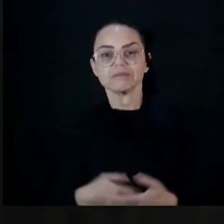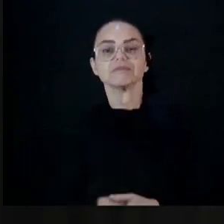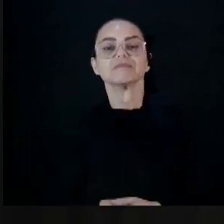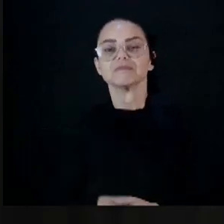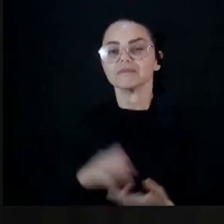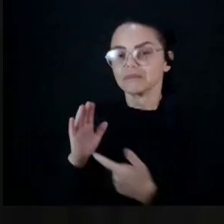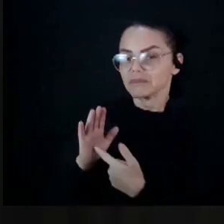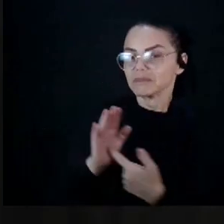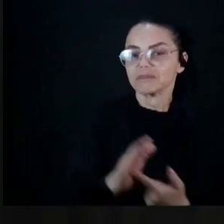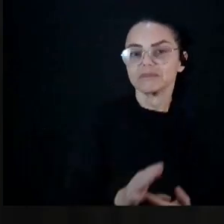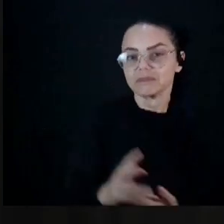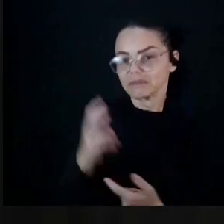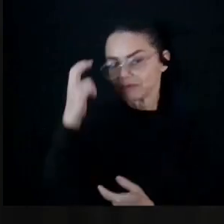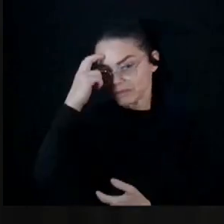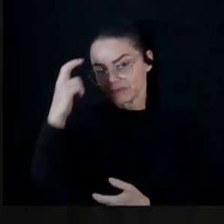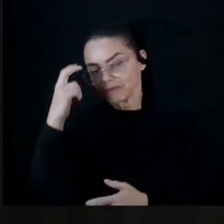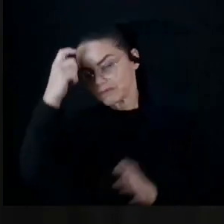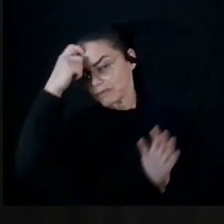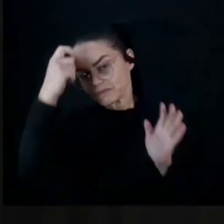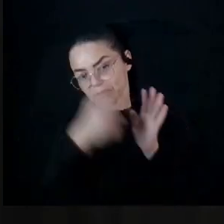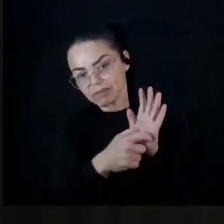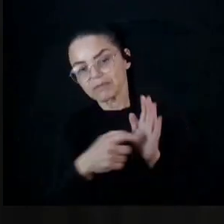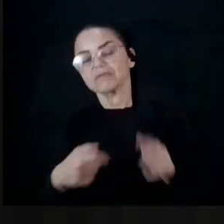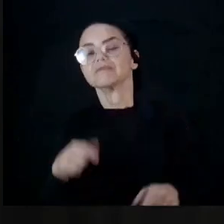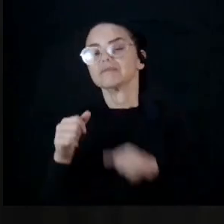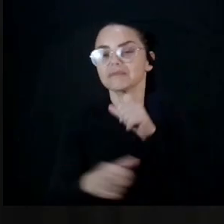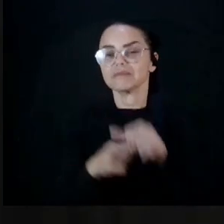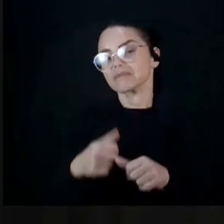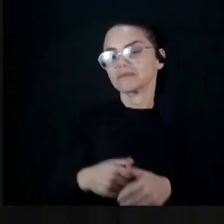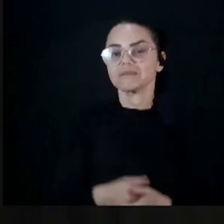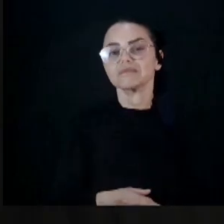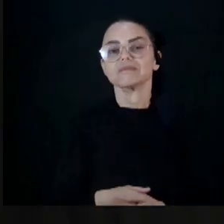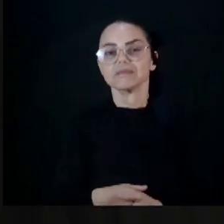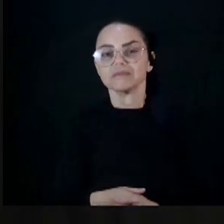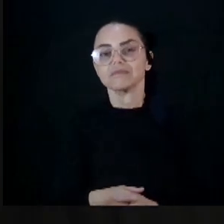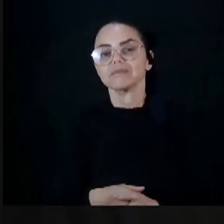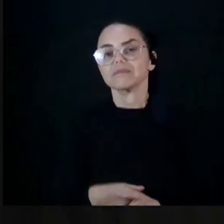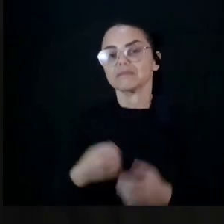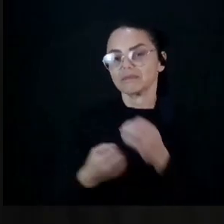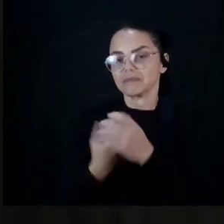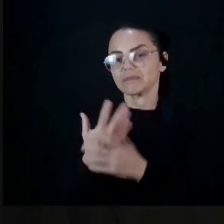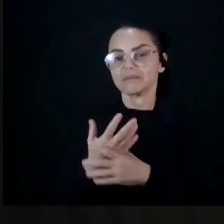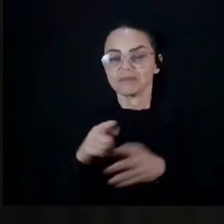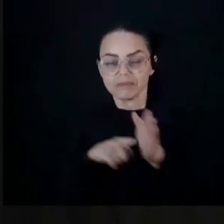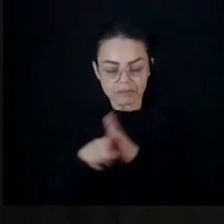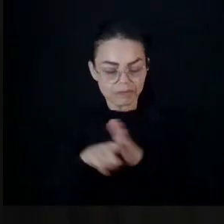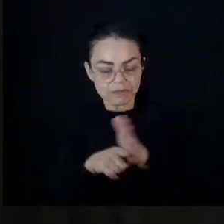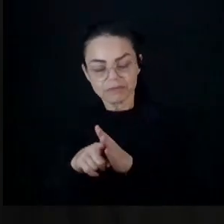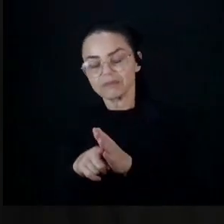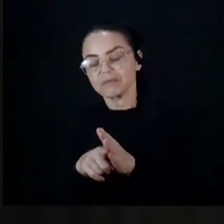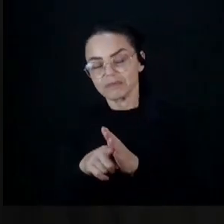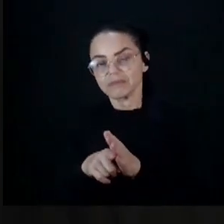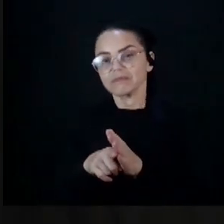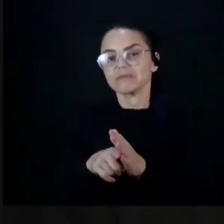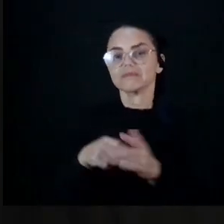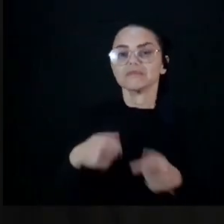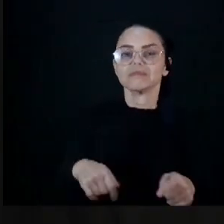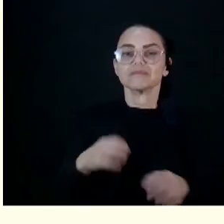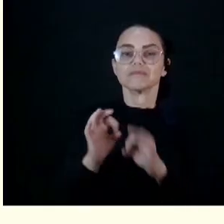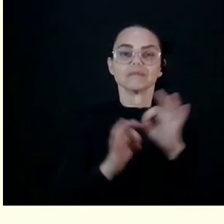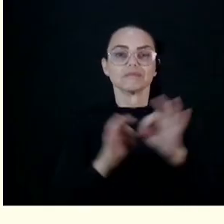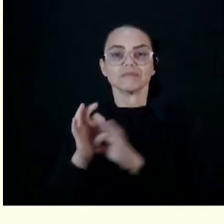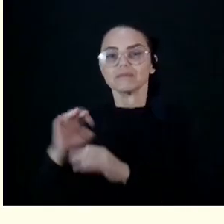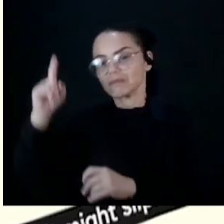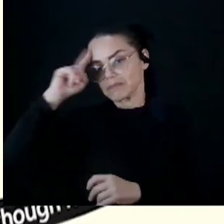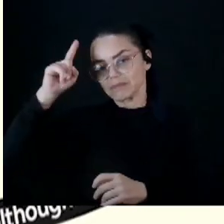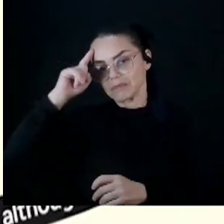como a inteligência artificial também está mudando a rotina de quem cria, pesquisa, produz conteúdo e organiza o dia a dia. E